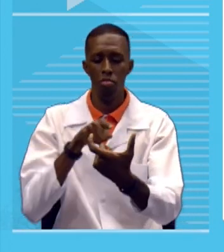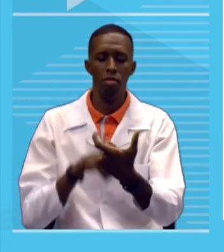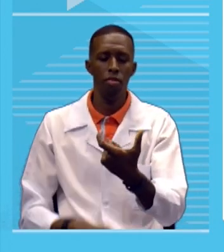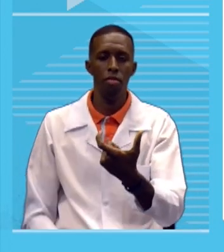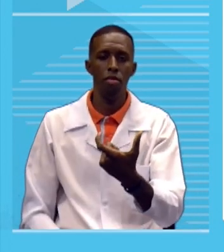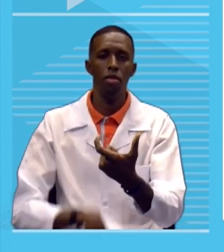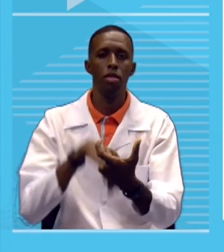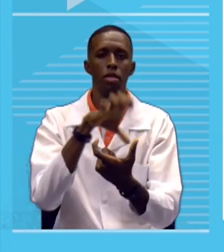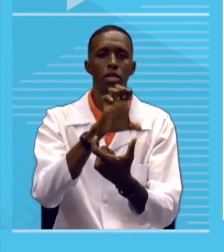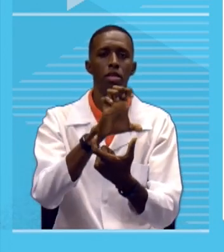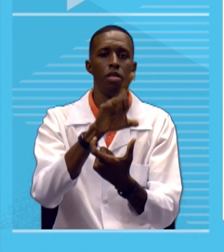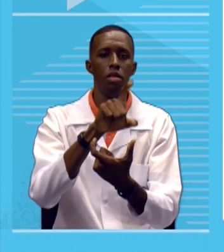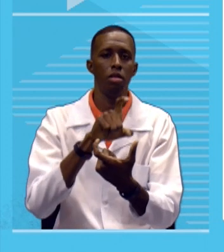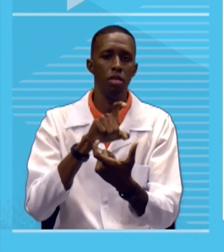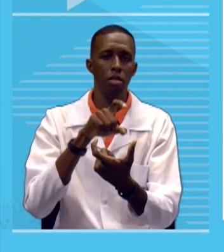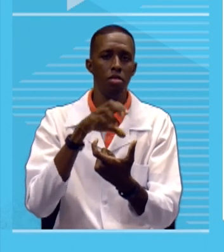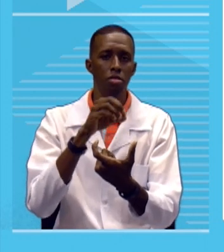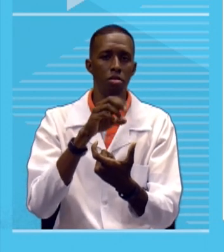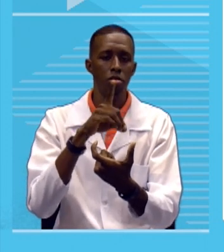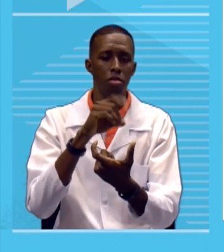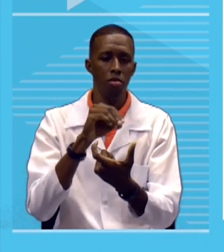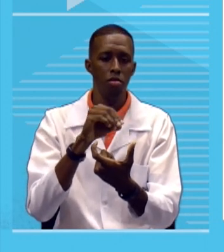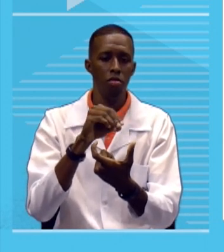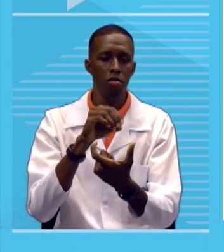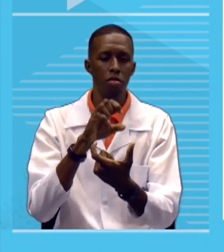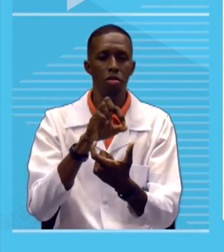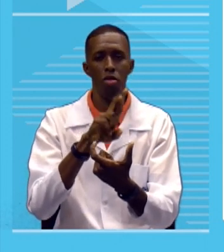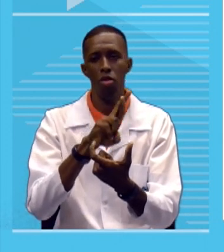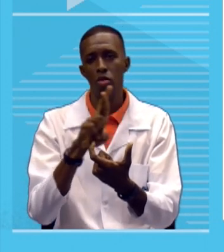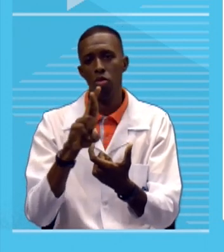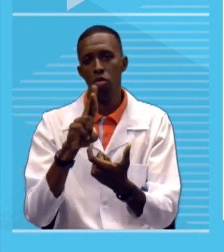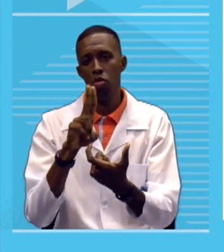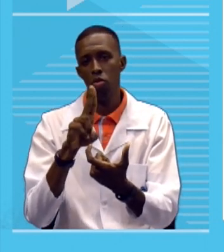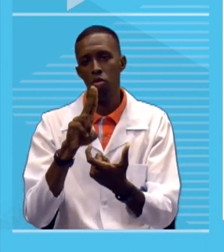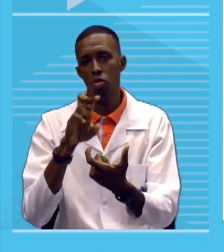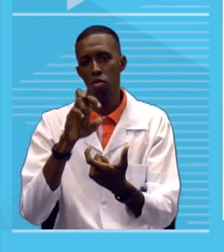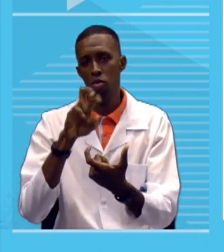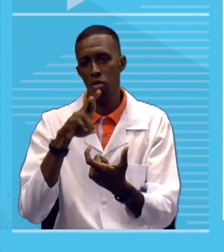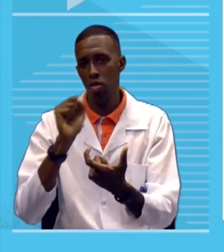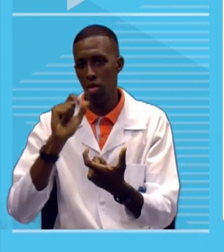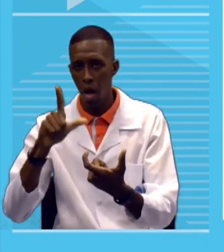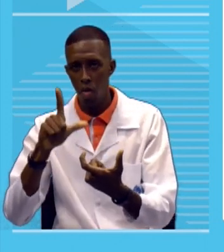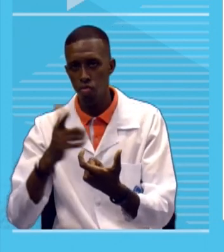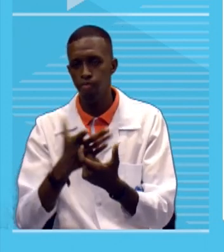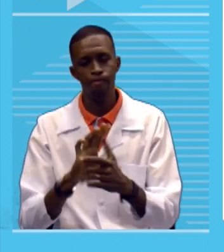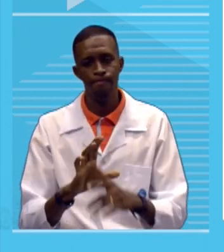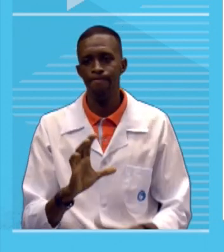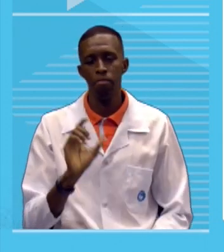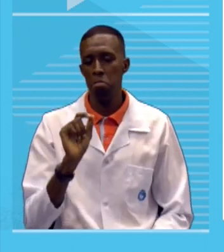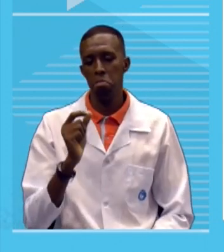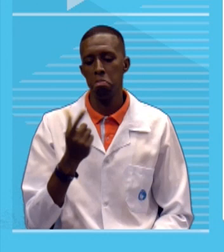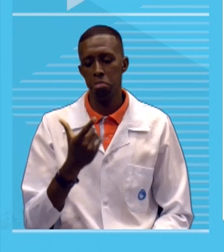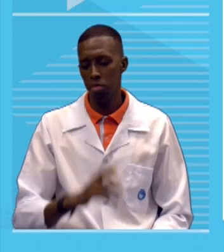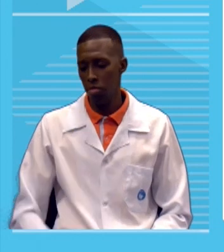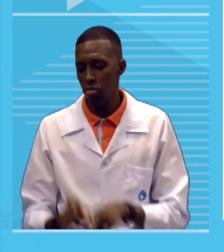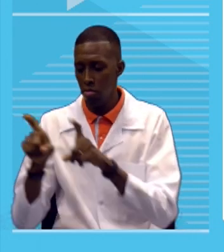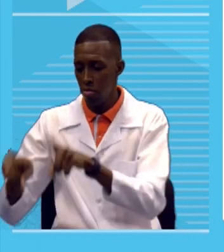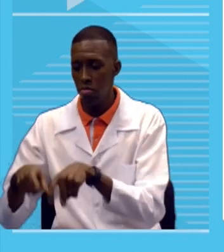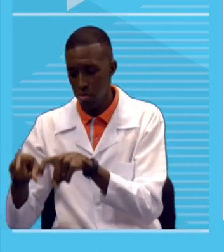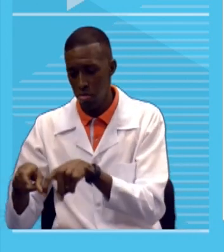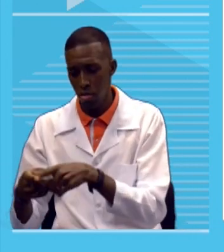uma possibilidade de poder melhorar a sua questão financeira, de ter mais acesso à saúde, à educação